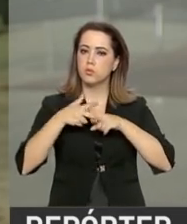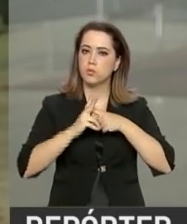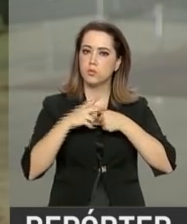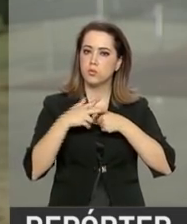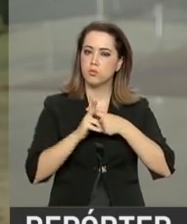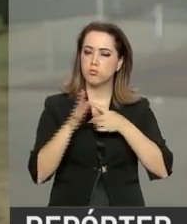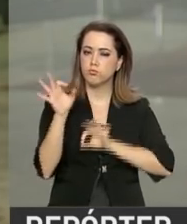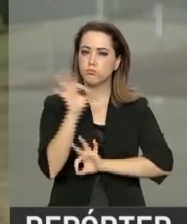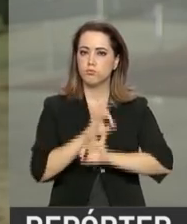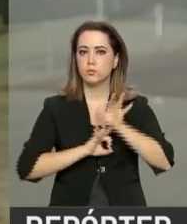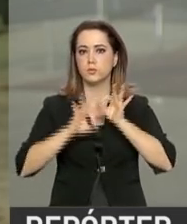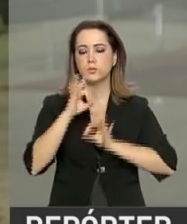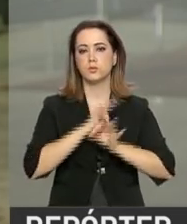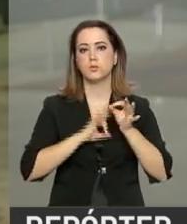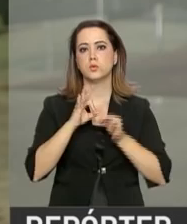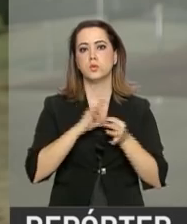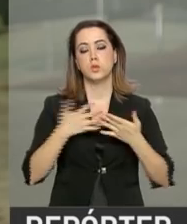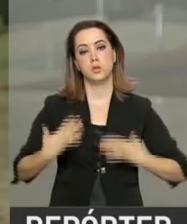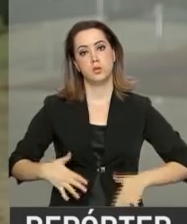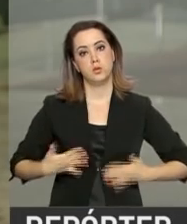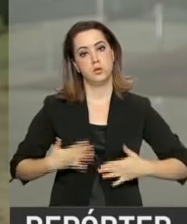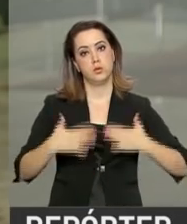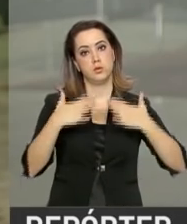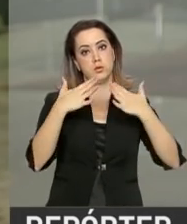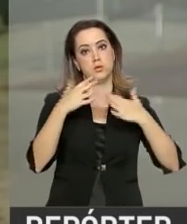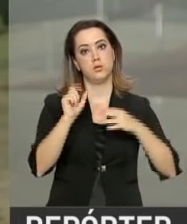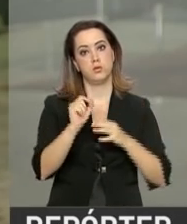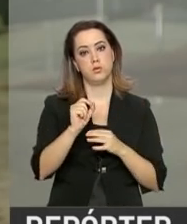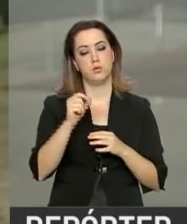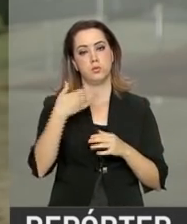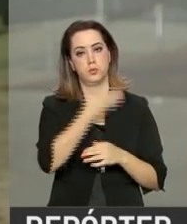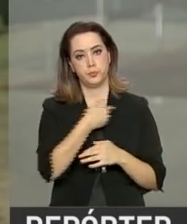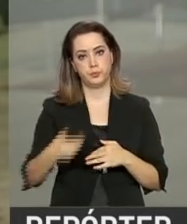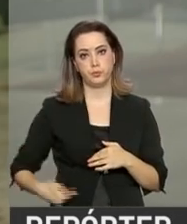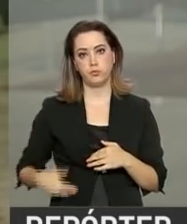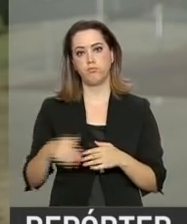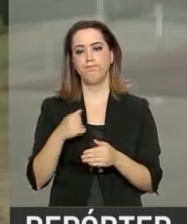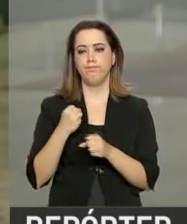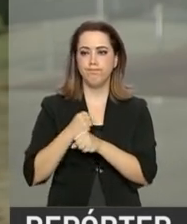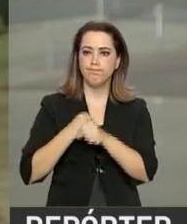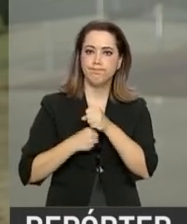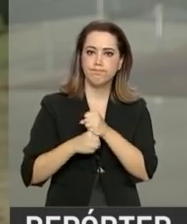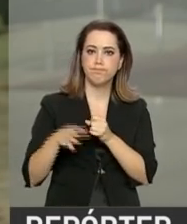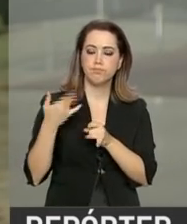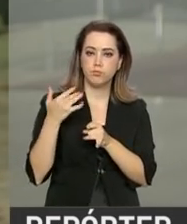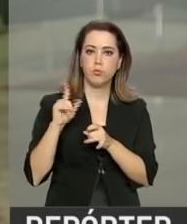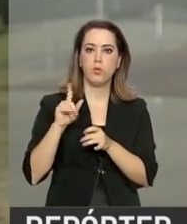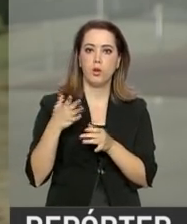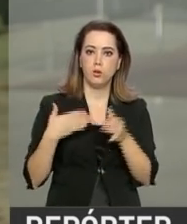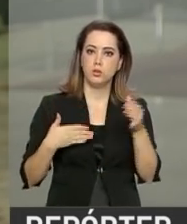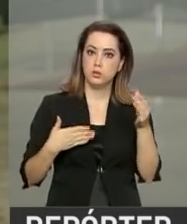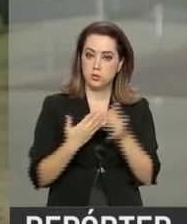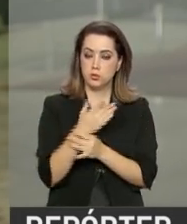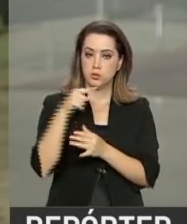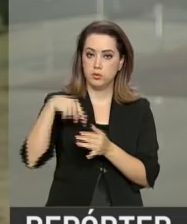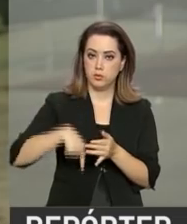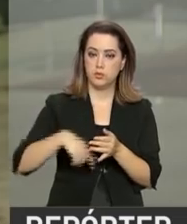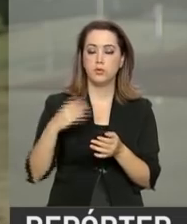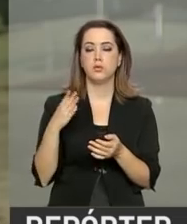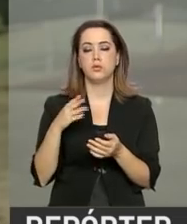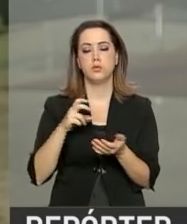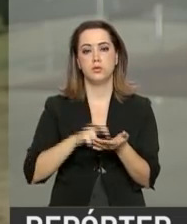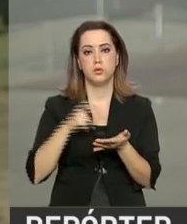estrutural das despesas públicas Em décadas o texto base do projeto de lei foi aprovado nessa madrugada pela da câmara dos